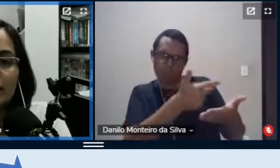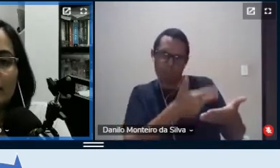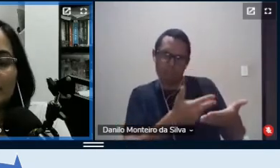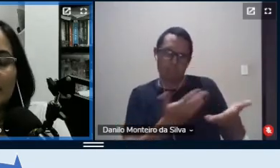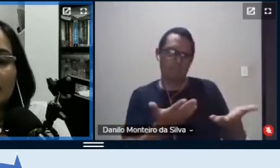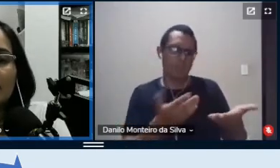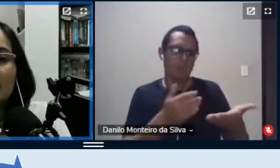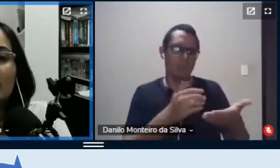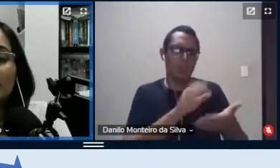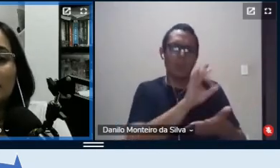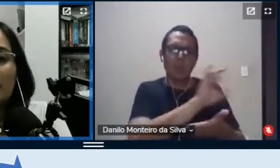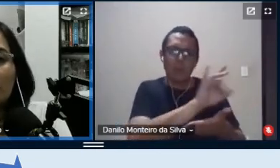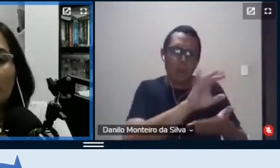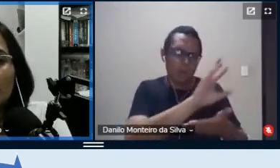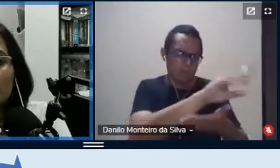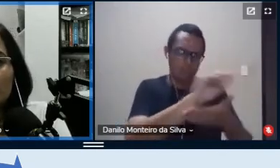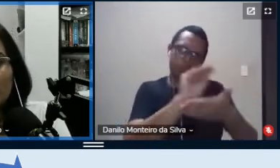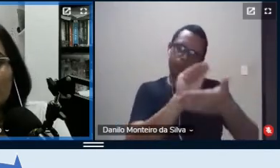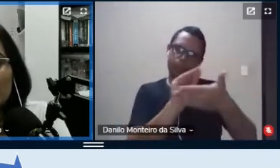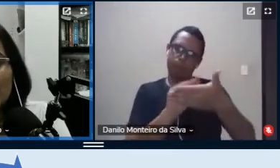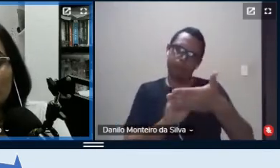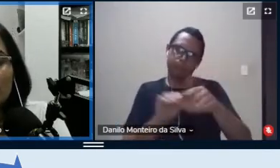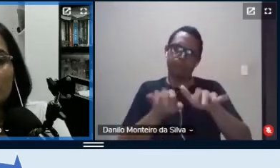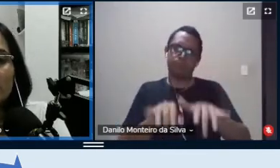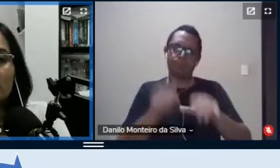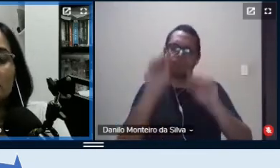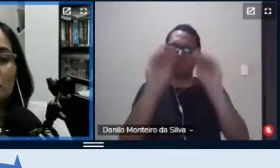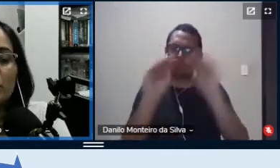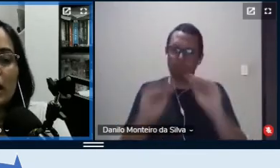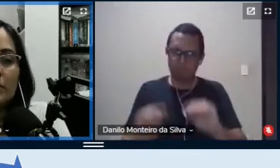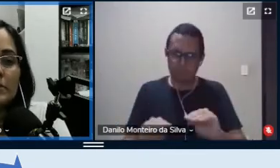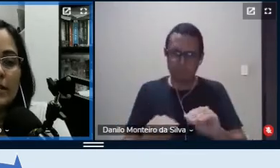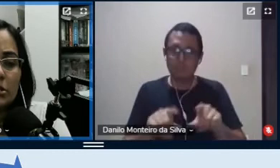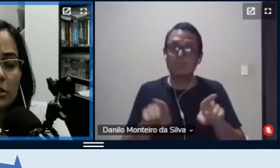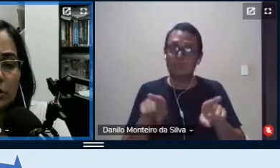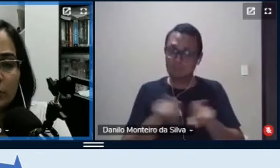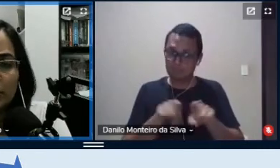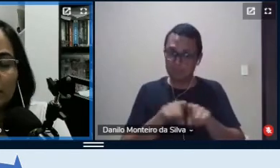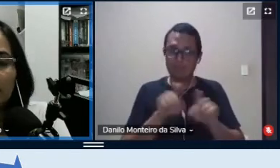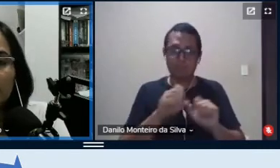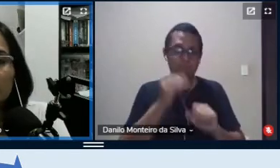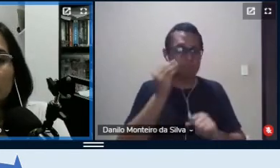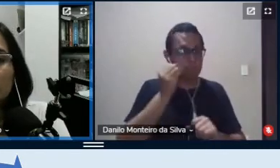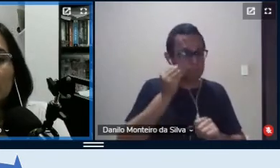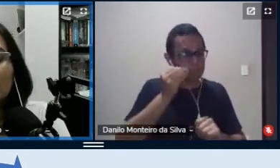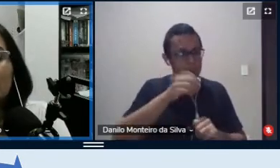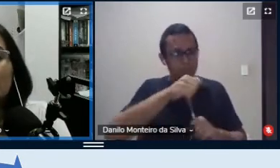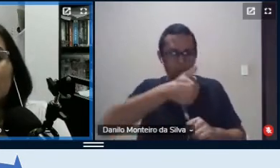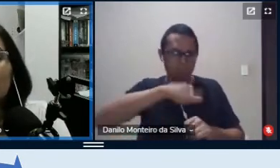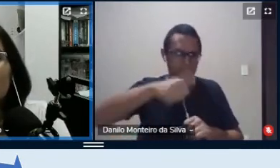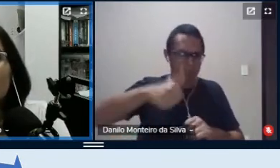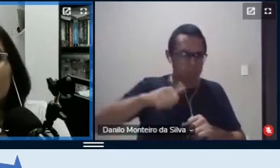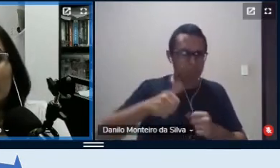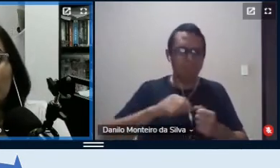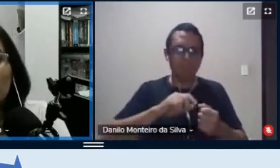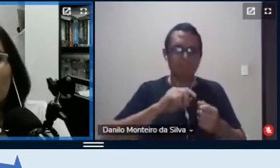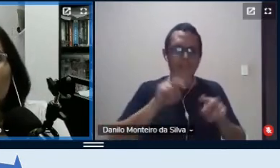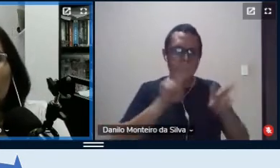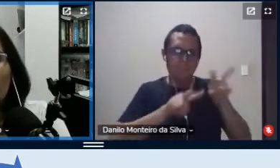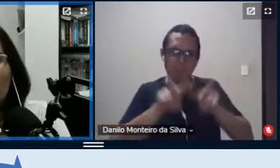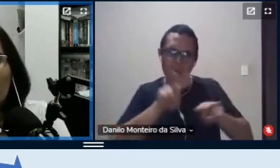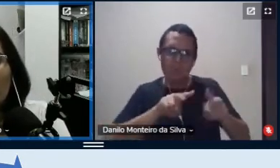catalogar eles, né? Eu também posso fazer ensaios de inspeção visual, ensaios de líquidos penetrantes.